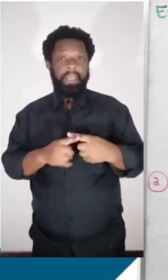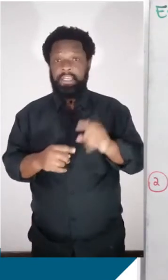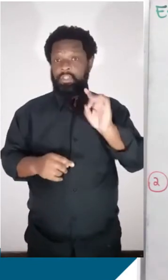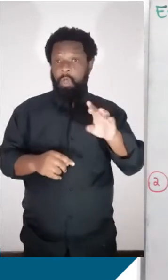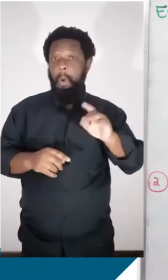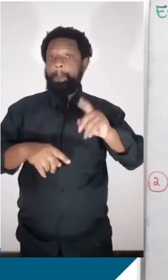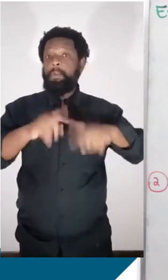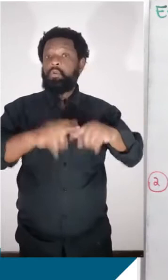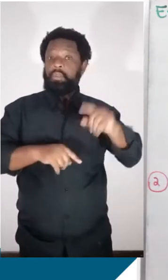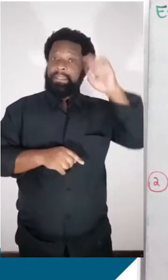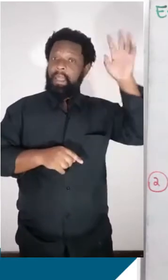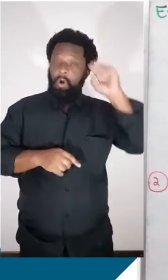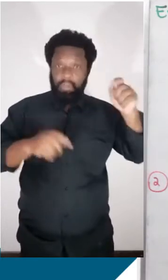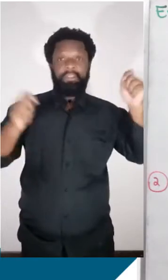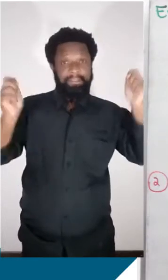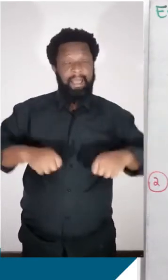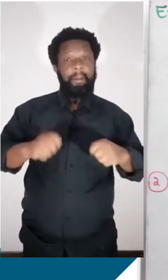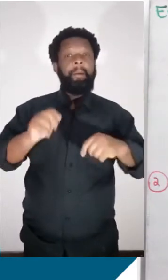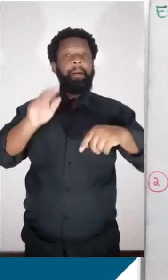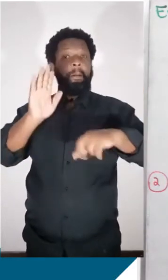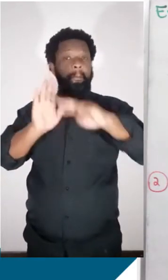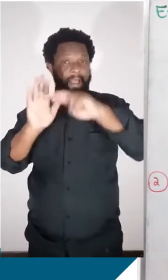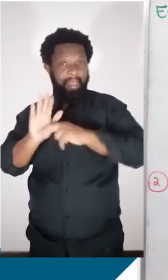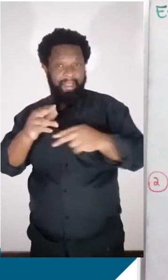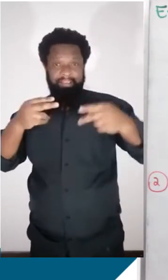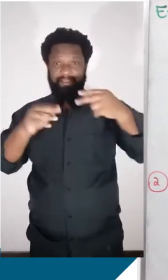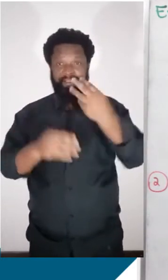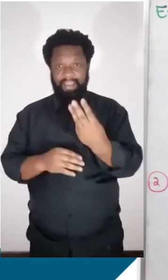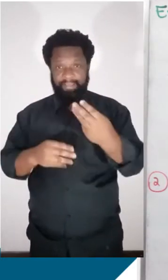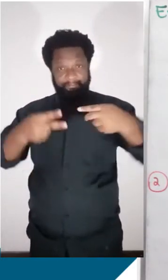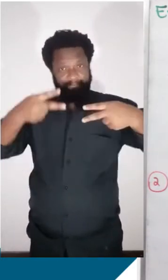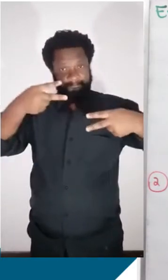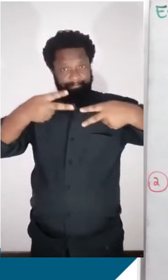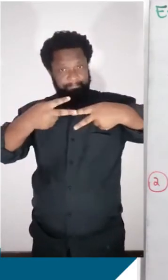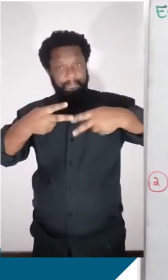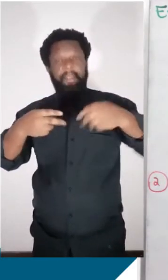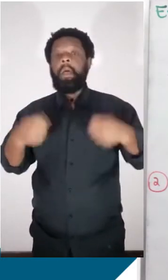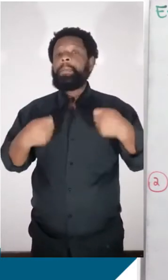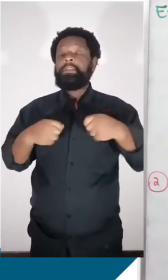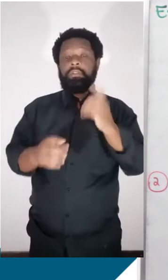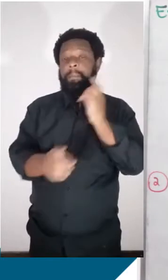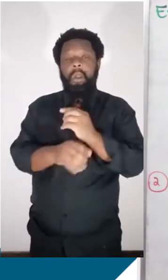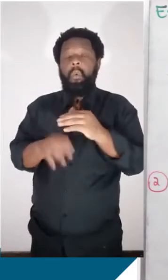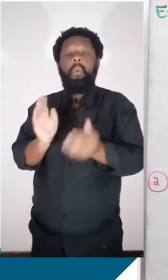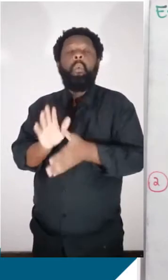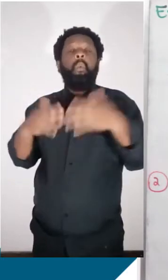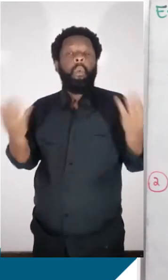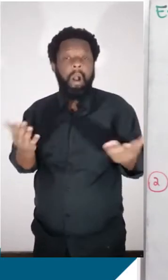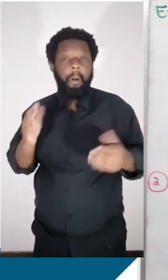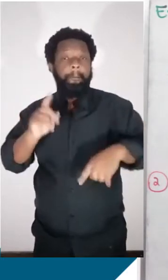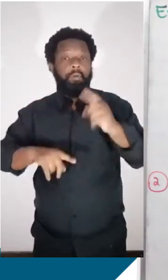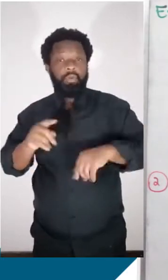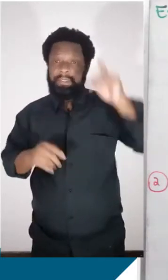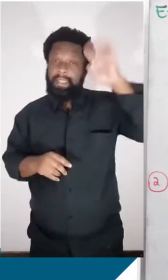que somente o produto teórico pode participar da minha regra de 3. Sendo assim, eu preciso descobrir qual é o produto